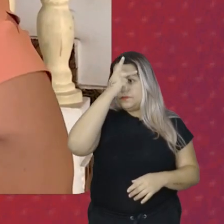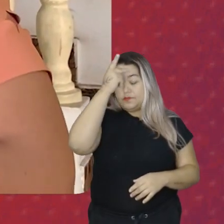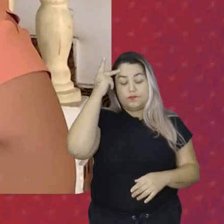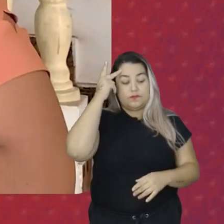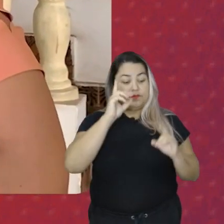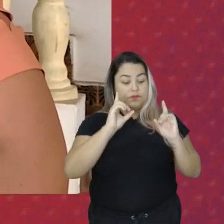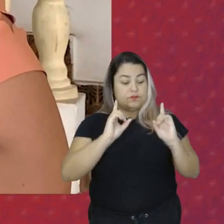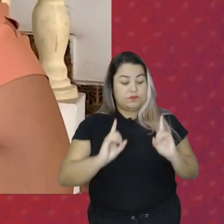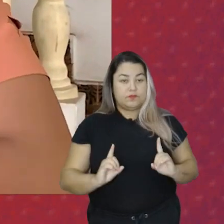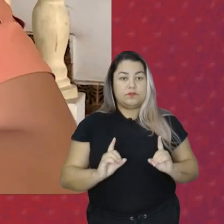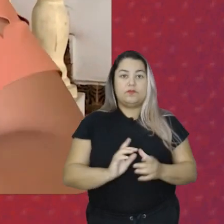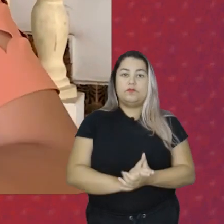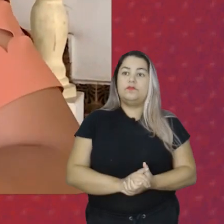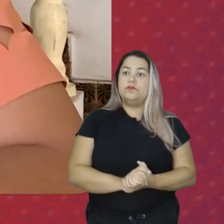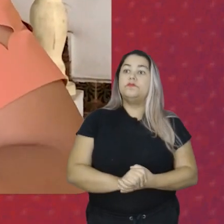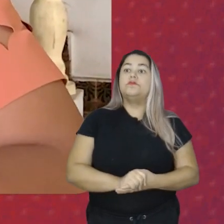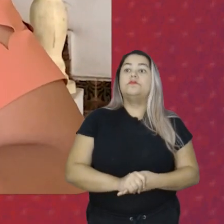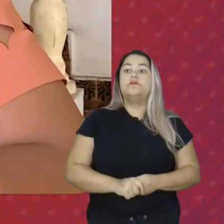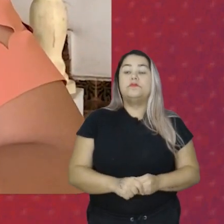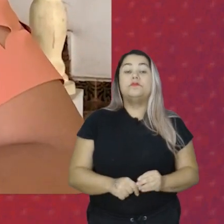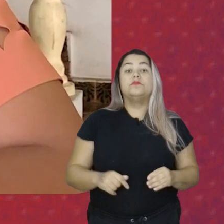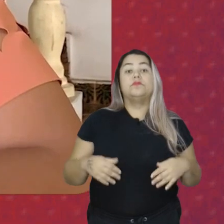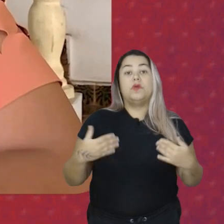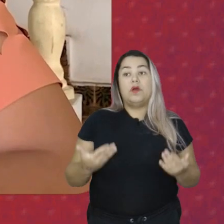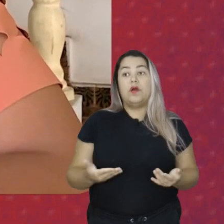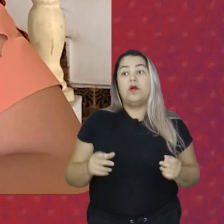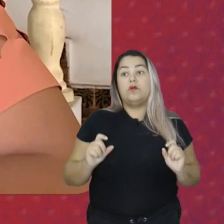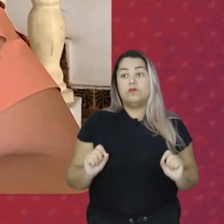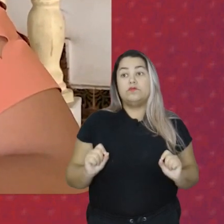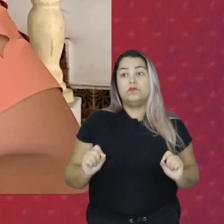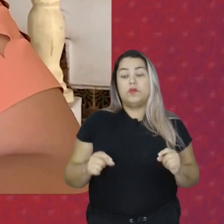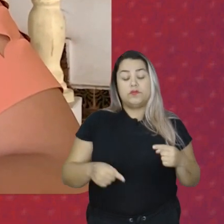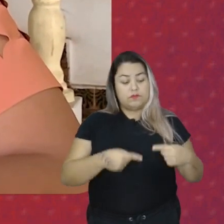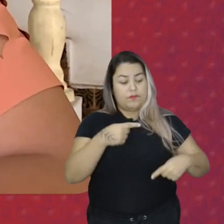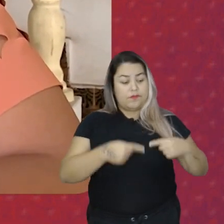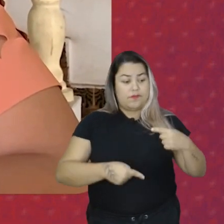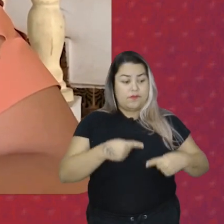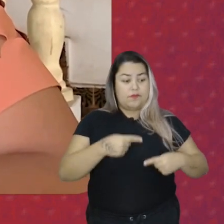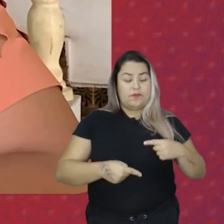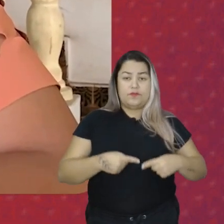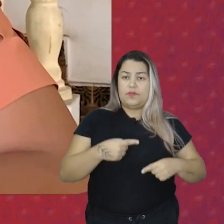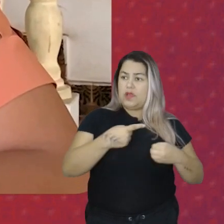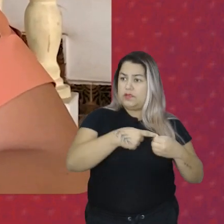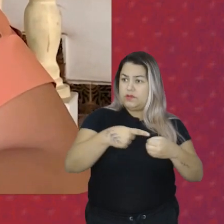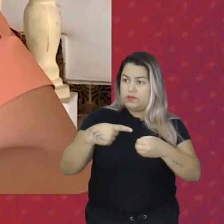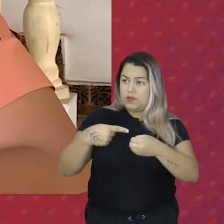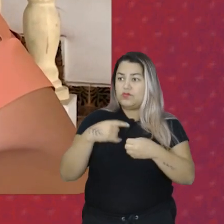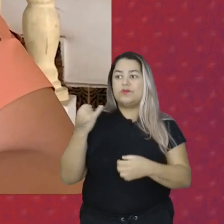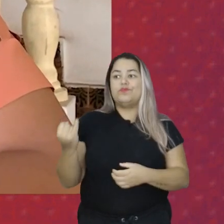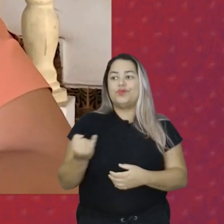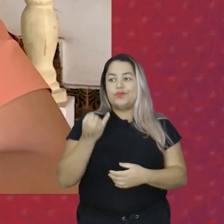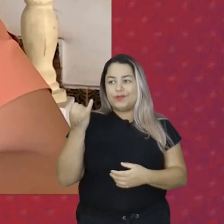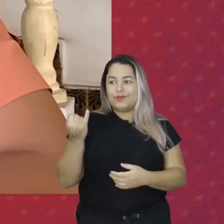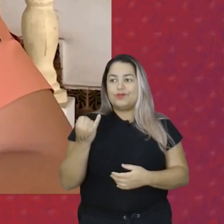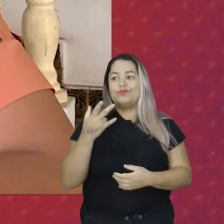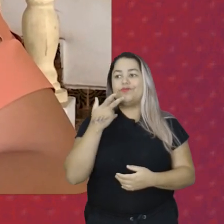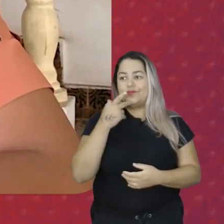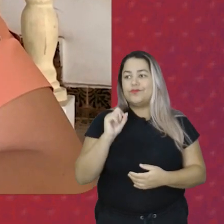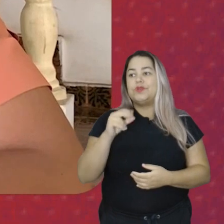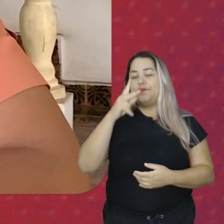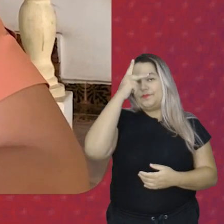com deficiência. Então, essa discussão da cidade é fundamental para